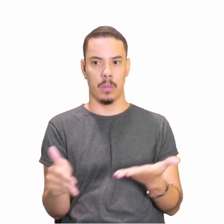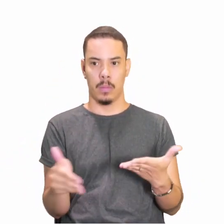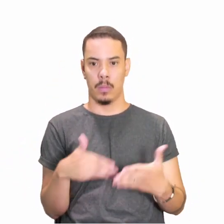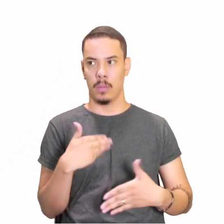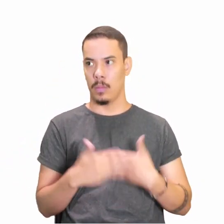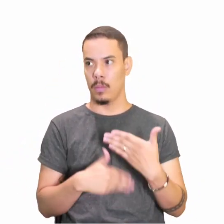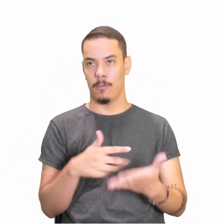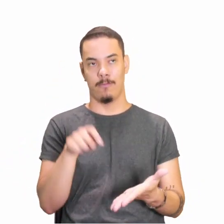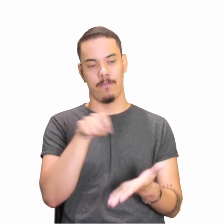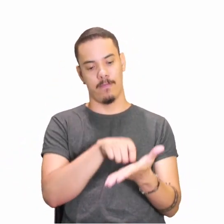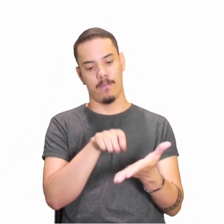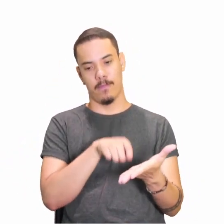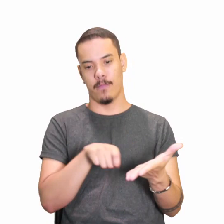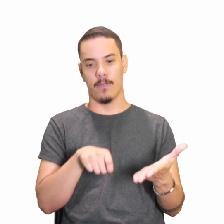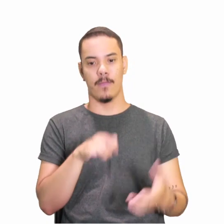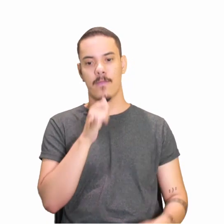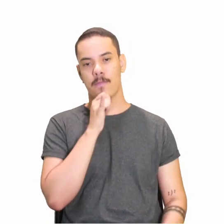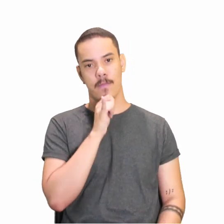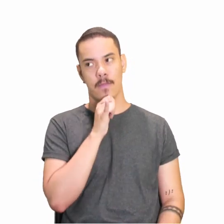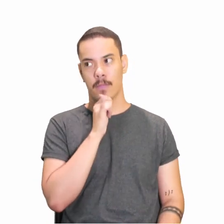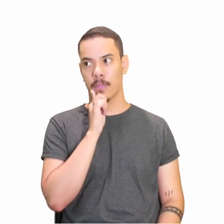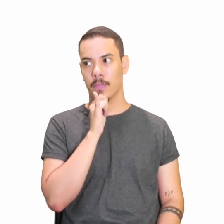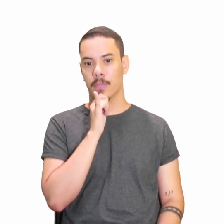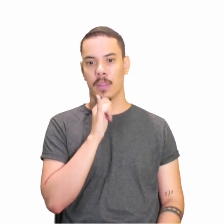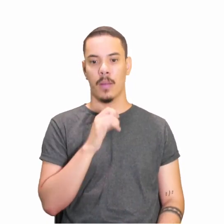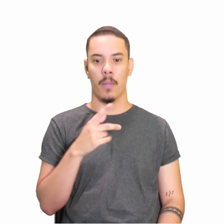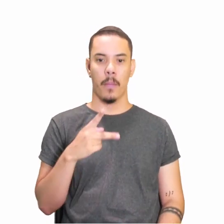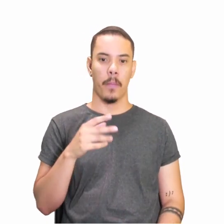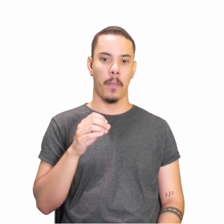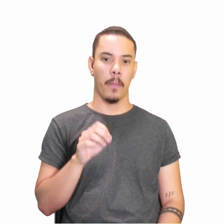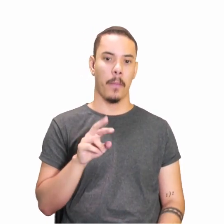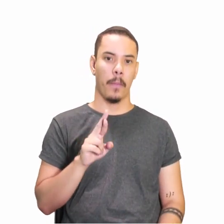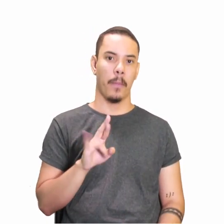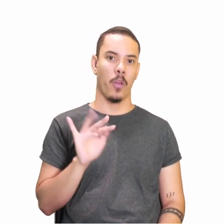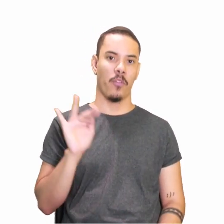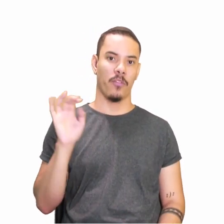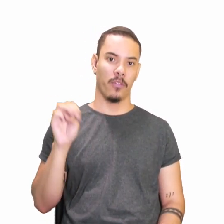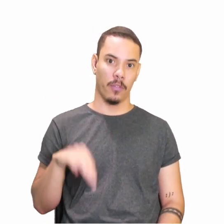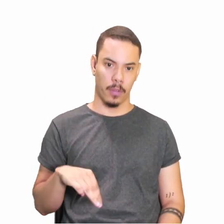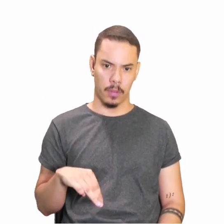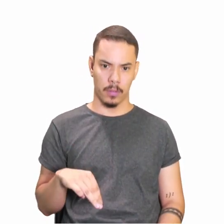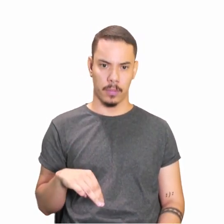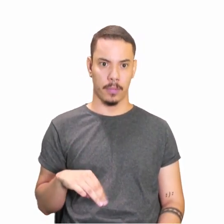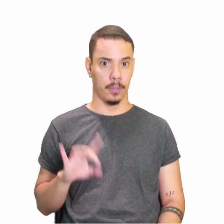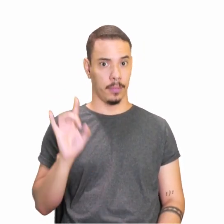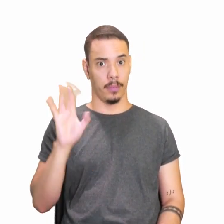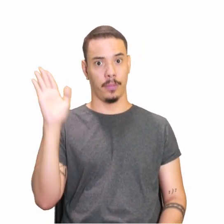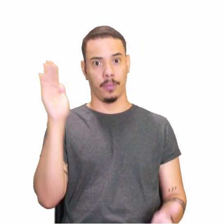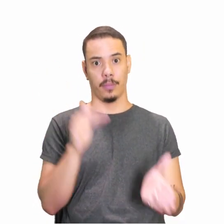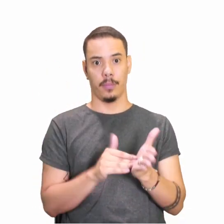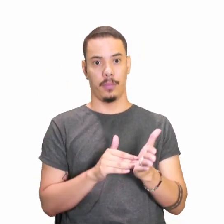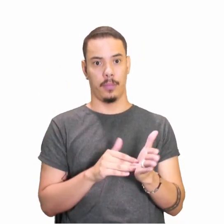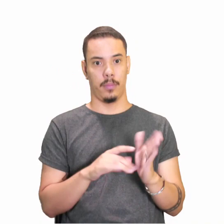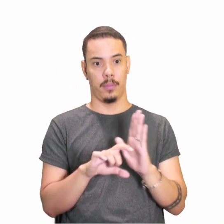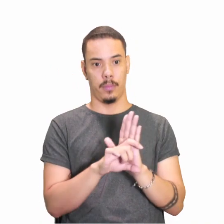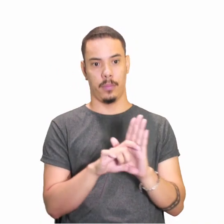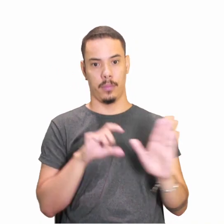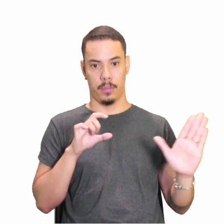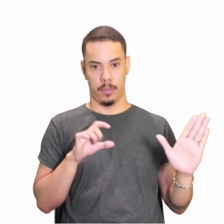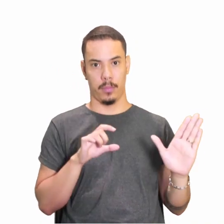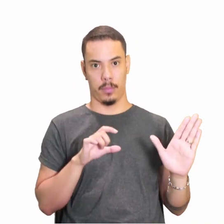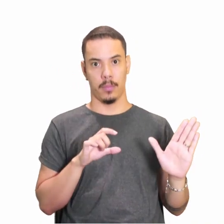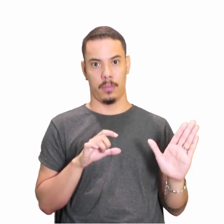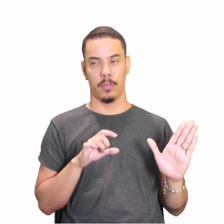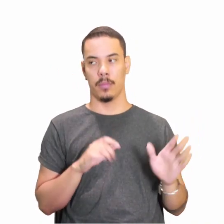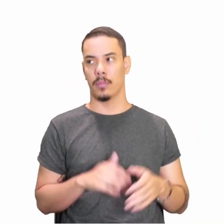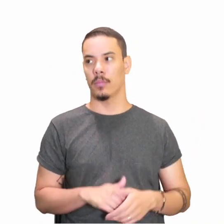desenvolvimento escrevendo lá, por fim, a não ser que seja lá no final do parágrafo do desenvolvimento, tá